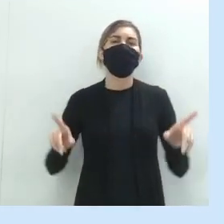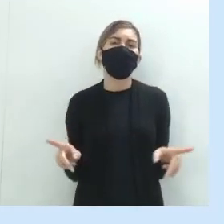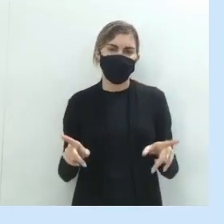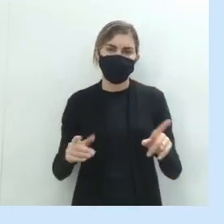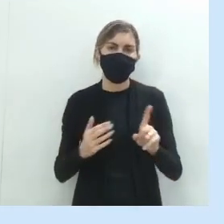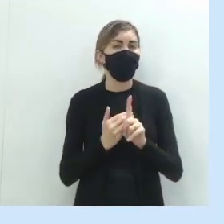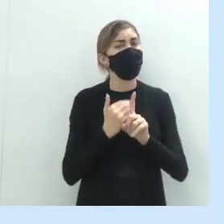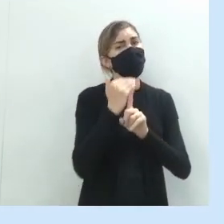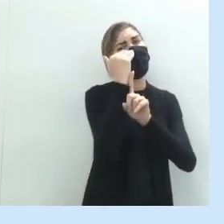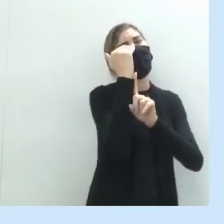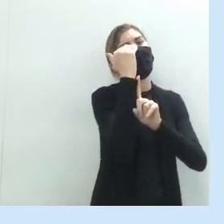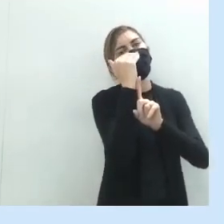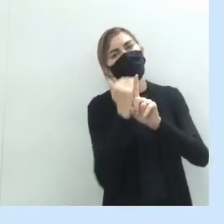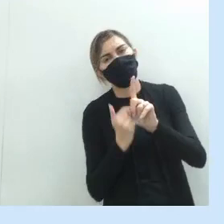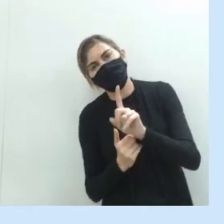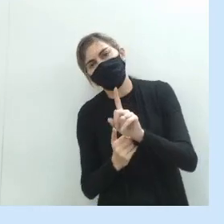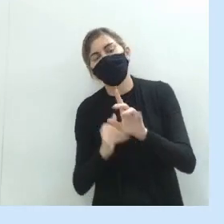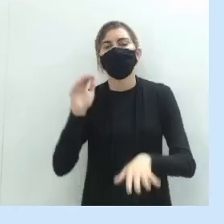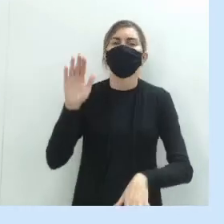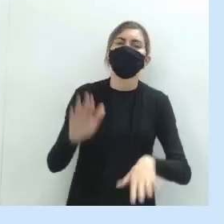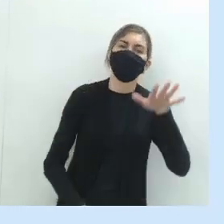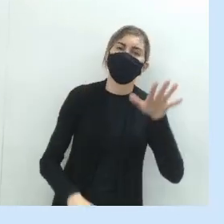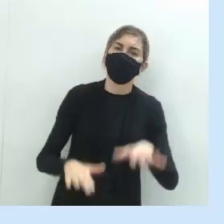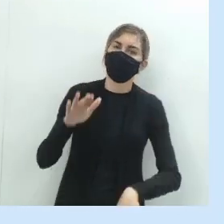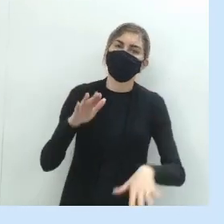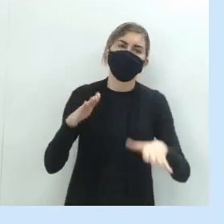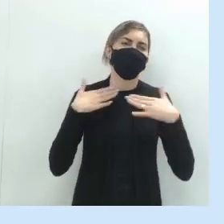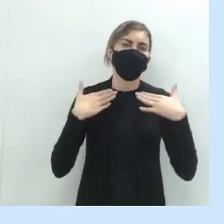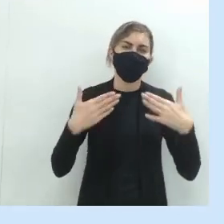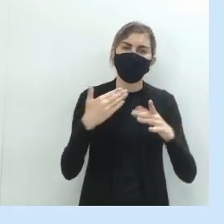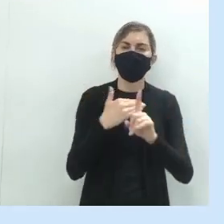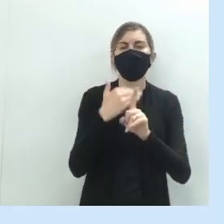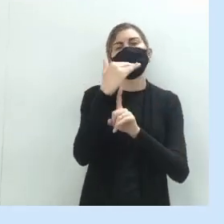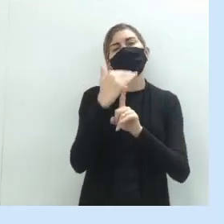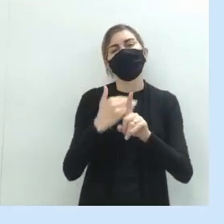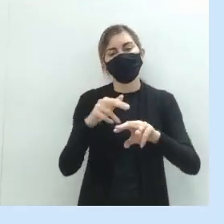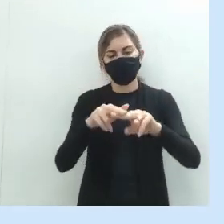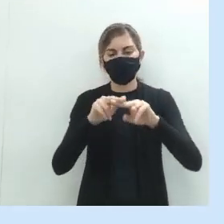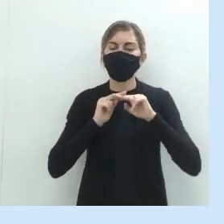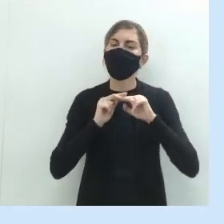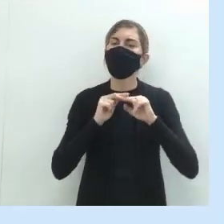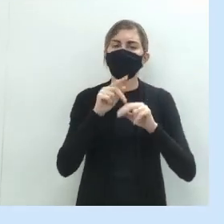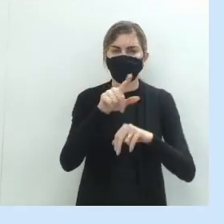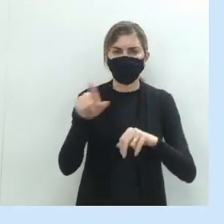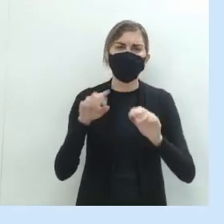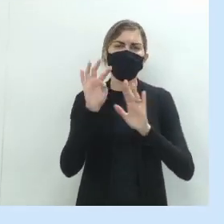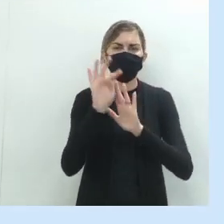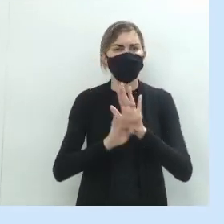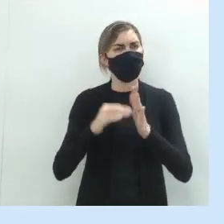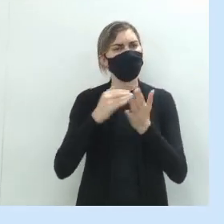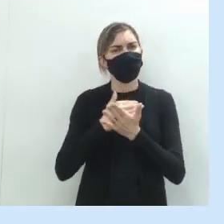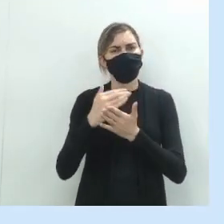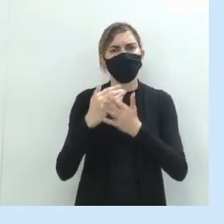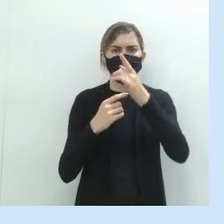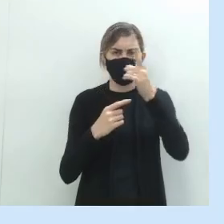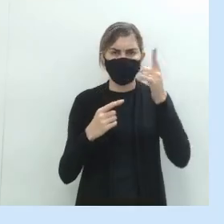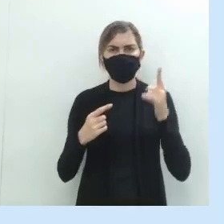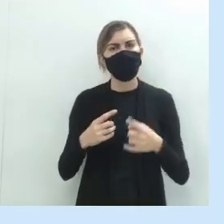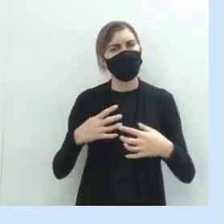Uns conduzem mais ou menos calor e temperatura. É por isso que no texto inicial,